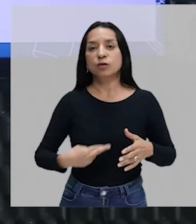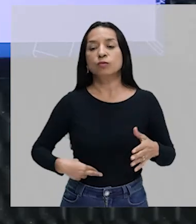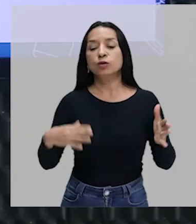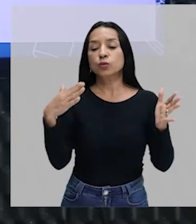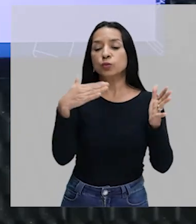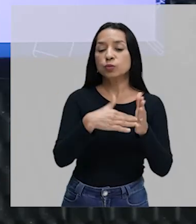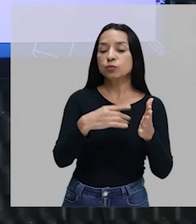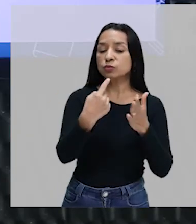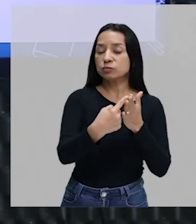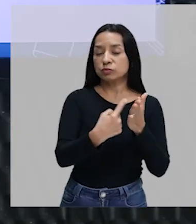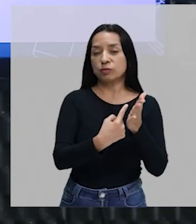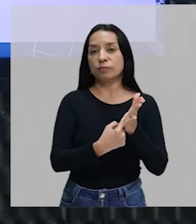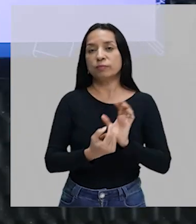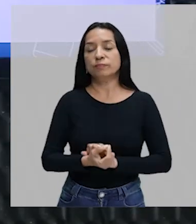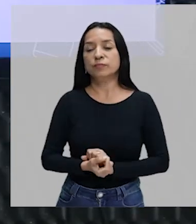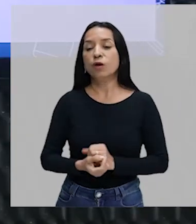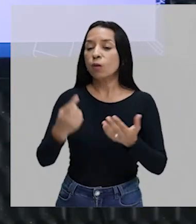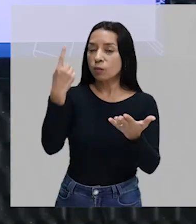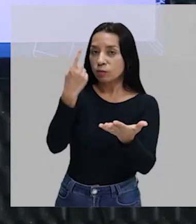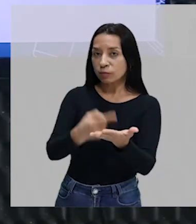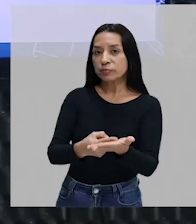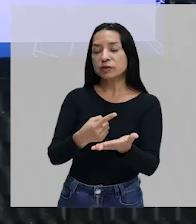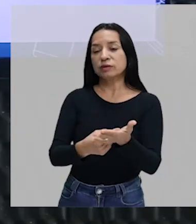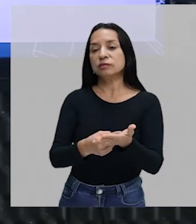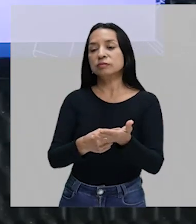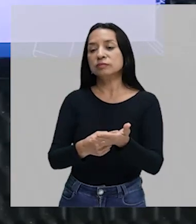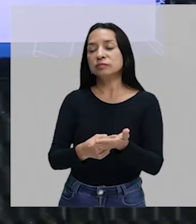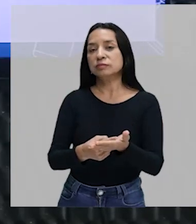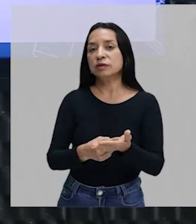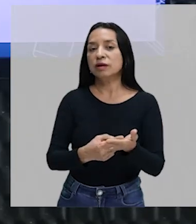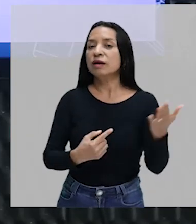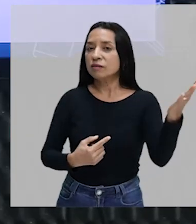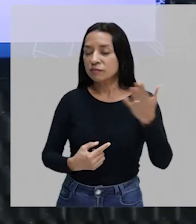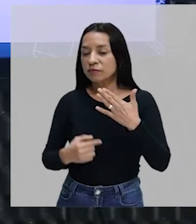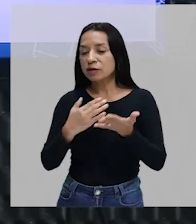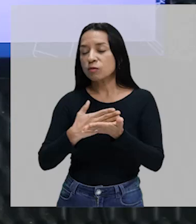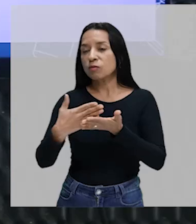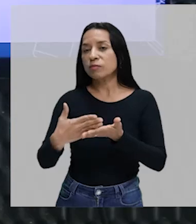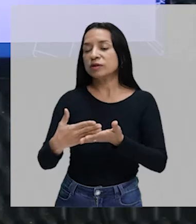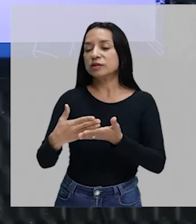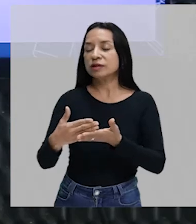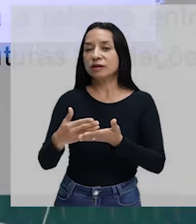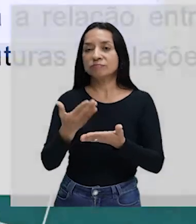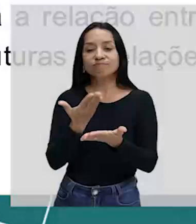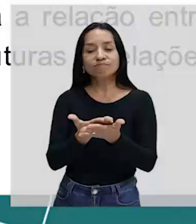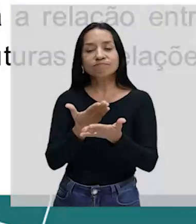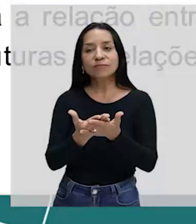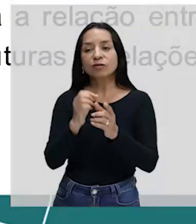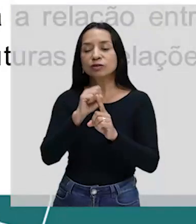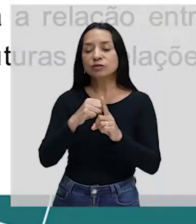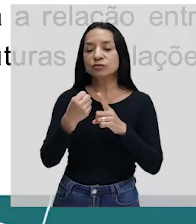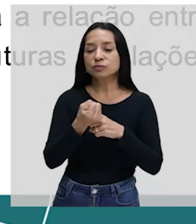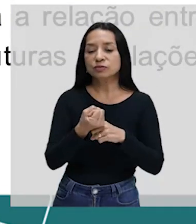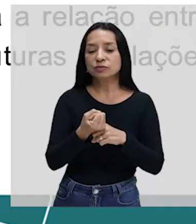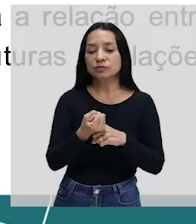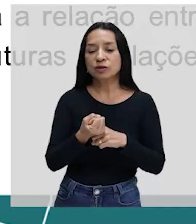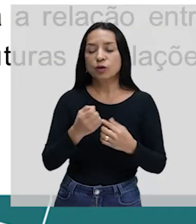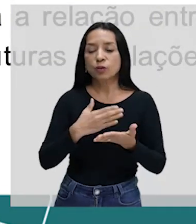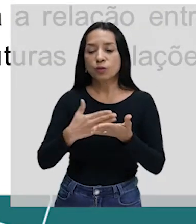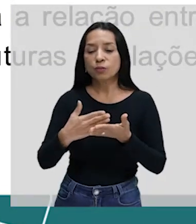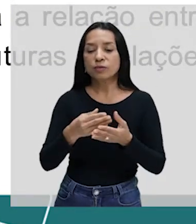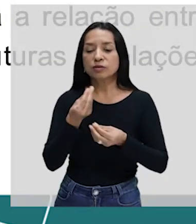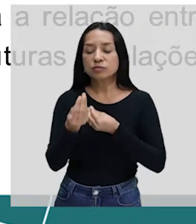Combinado? Então vamos lá, vamos começar mais uma videoaula de sociologia e a gente começa com as formas de